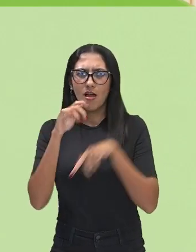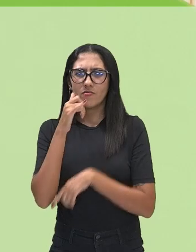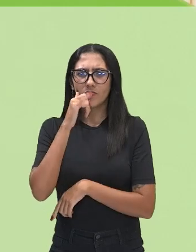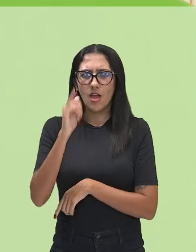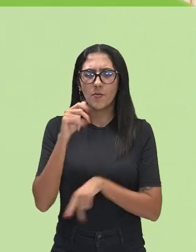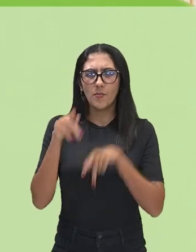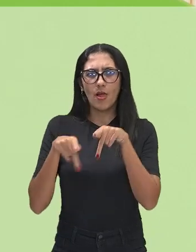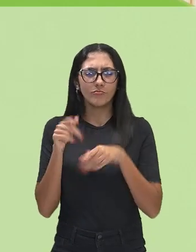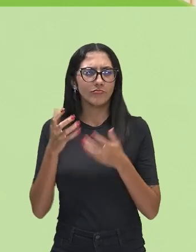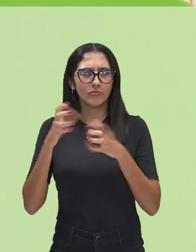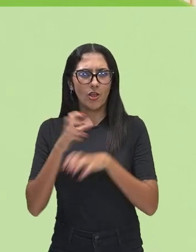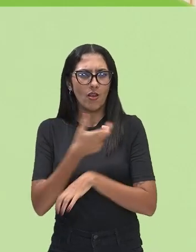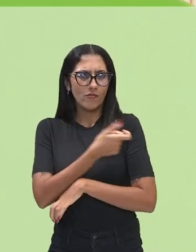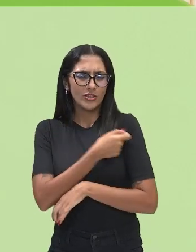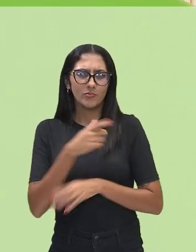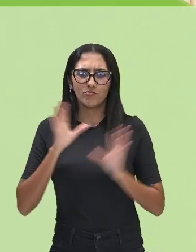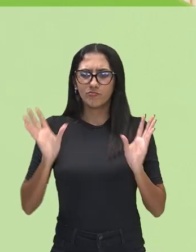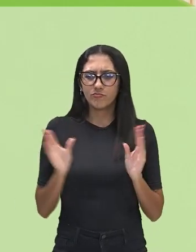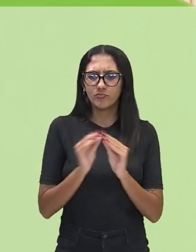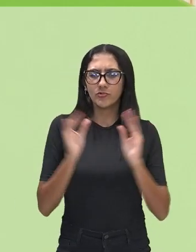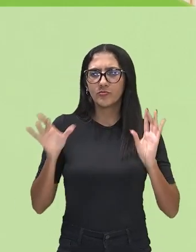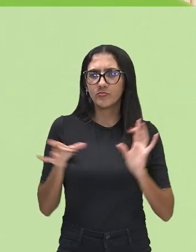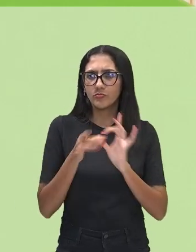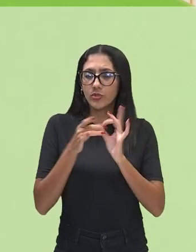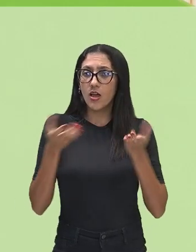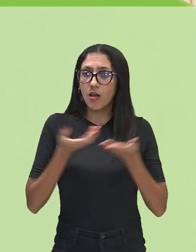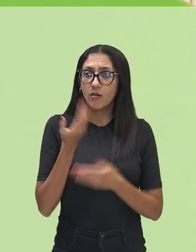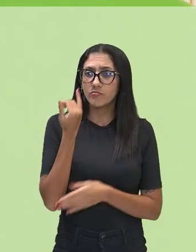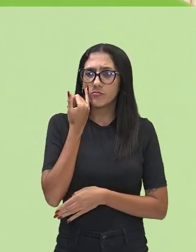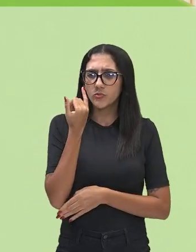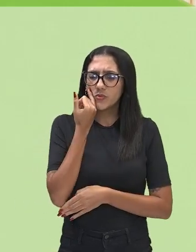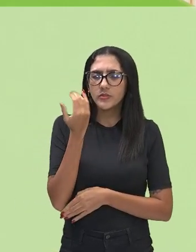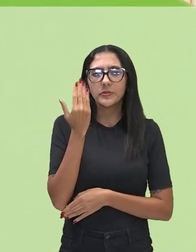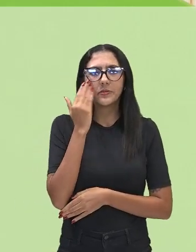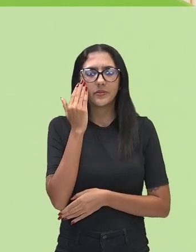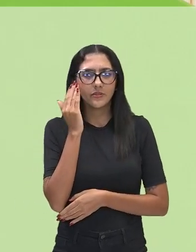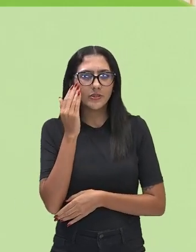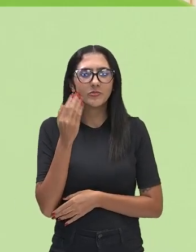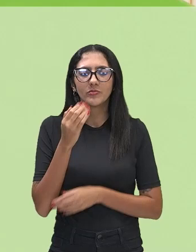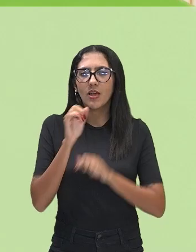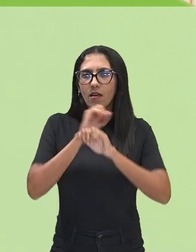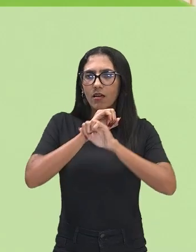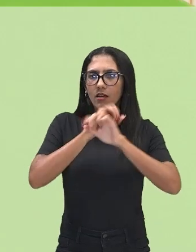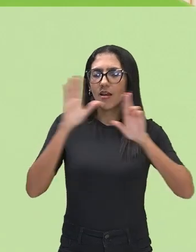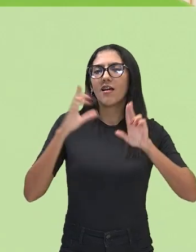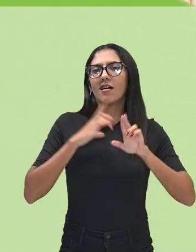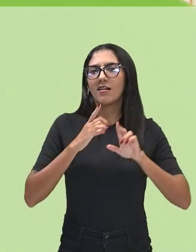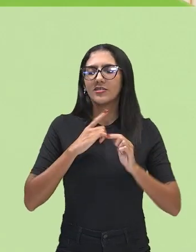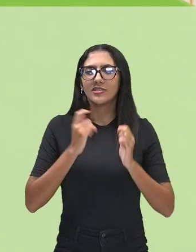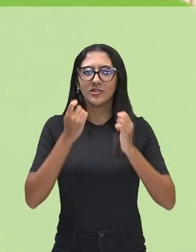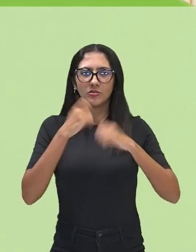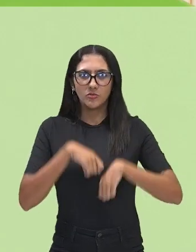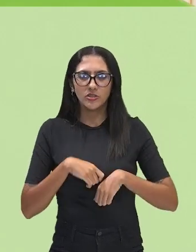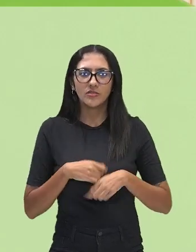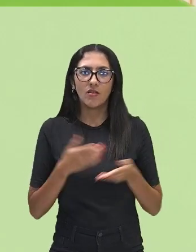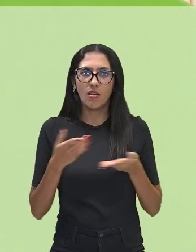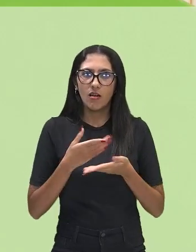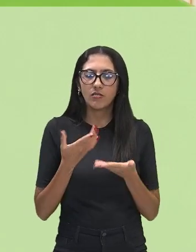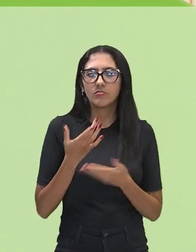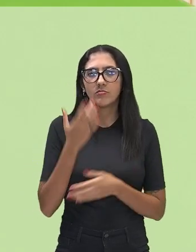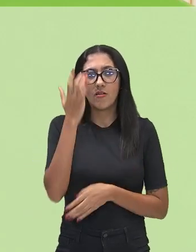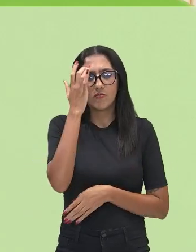nós podemos compreender, né, o quanto que foram vencidas barreiras, né,